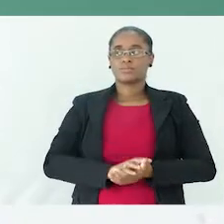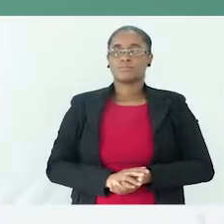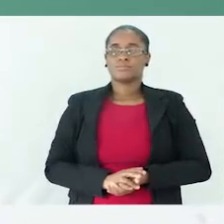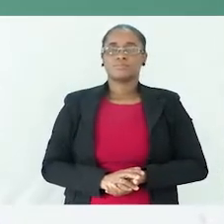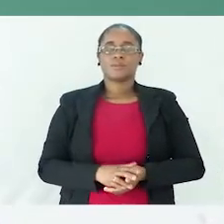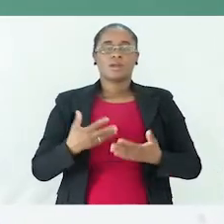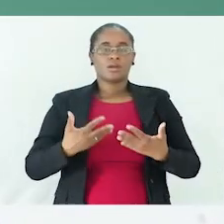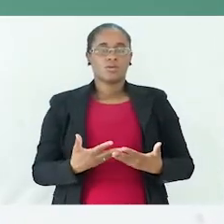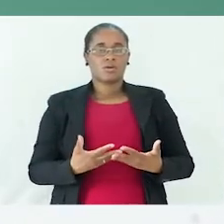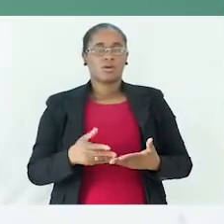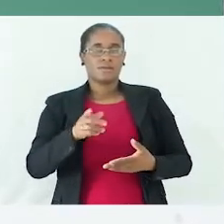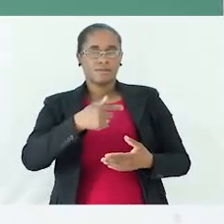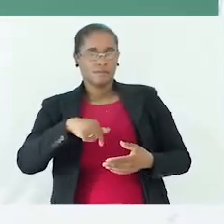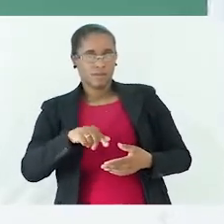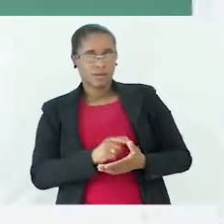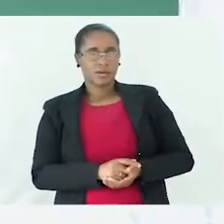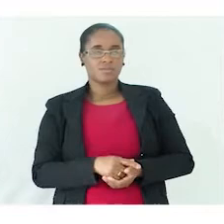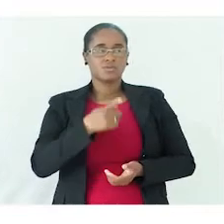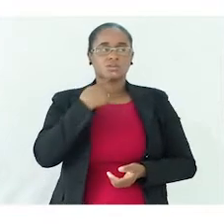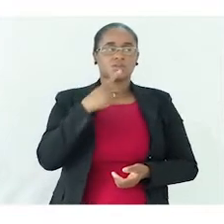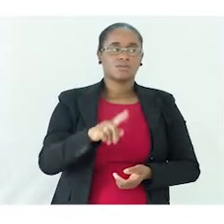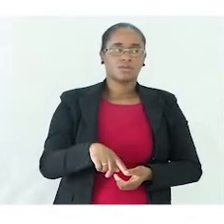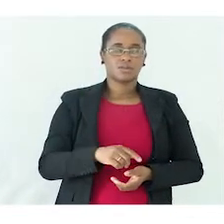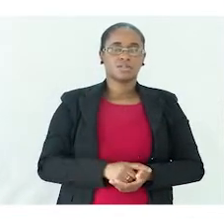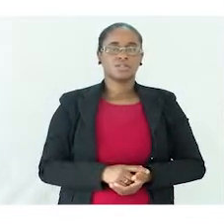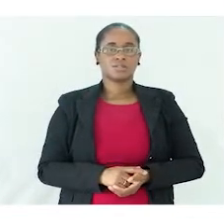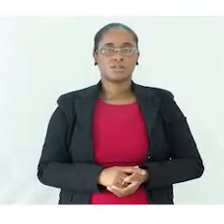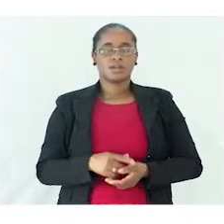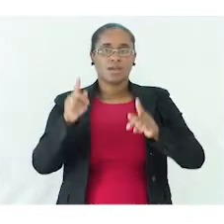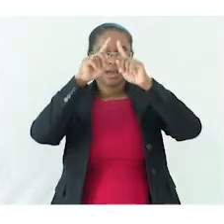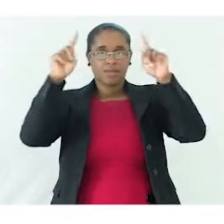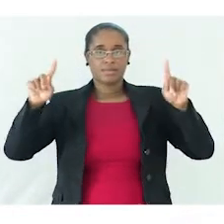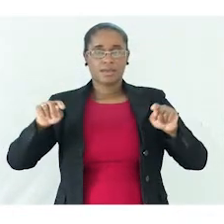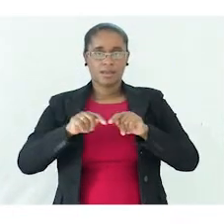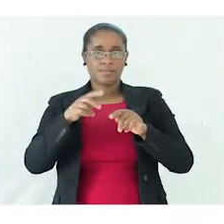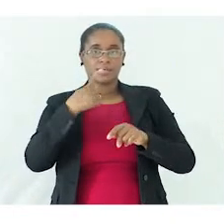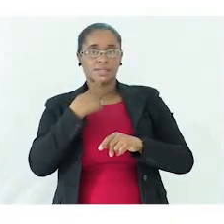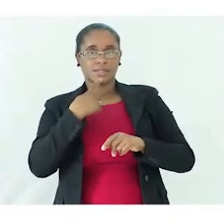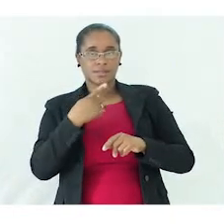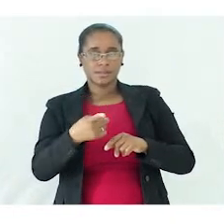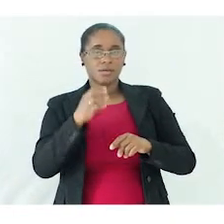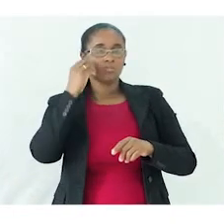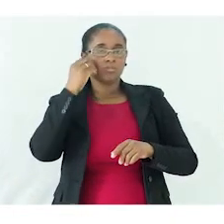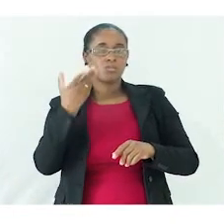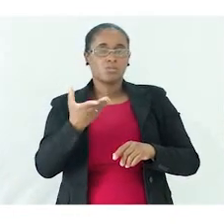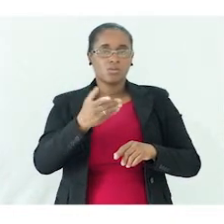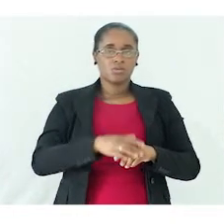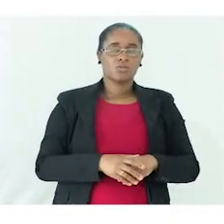que nascessem o quê? Umas, isso não muda, orelhas, também não muda,